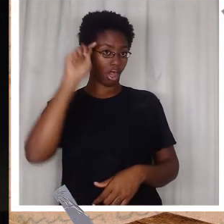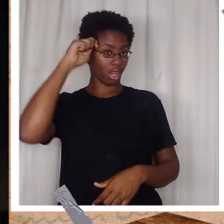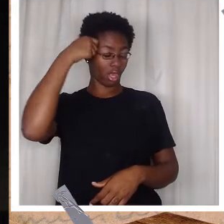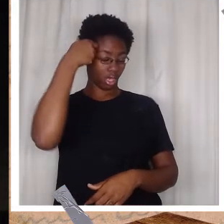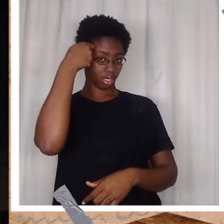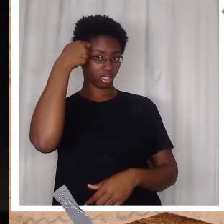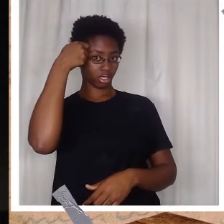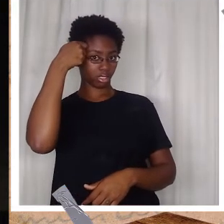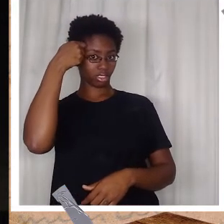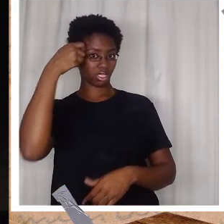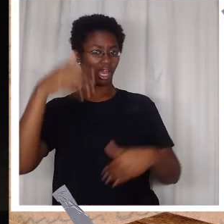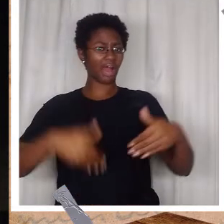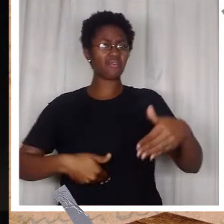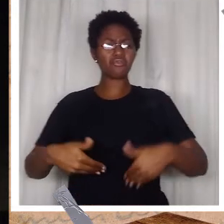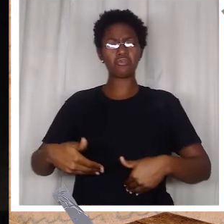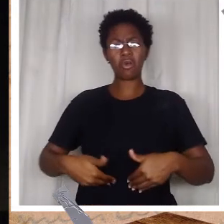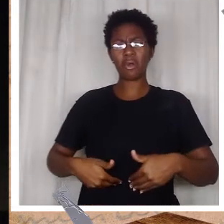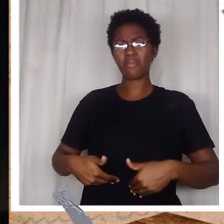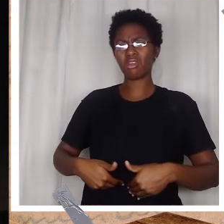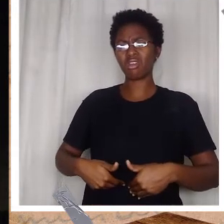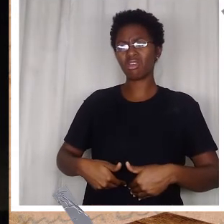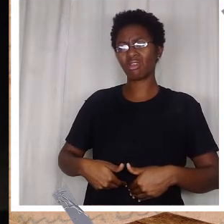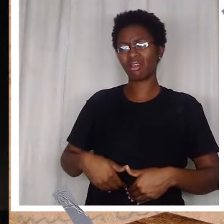E a fome é amarela.